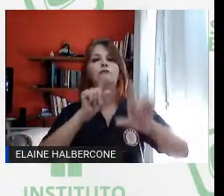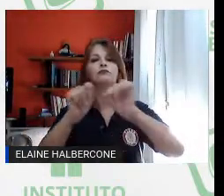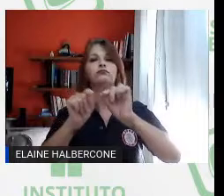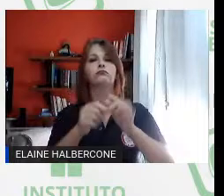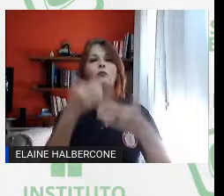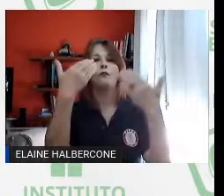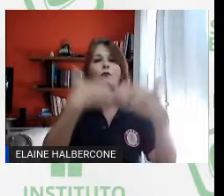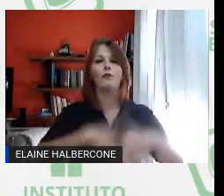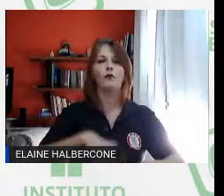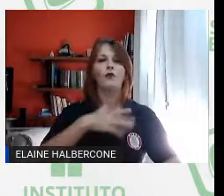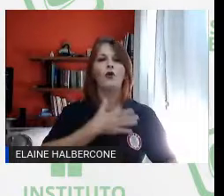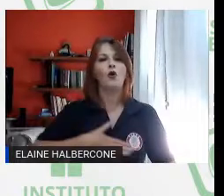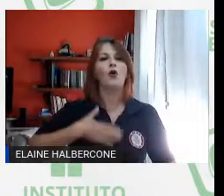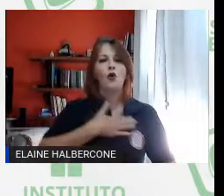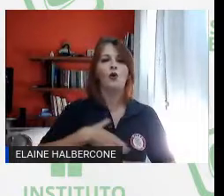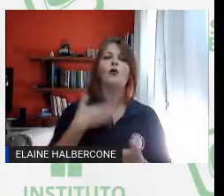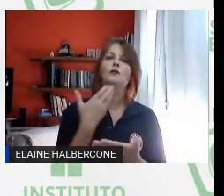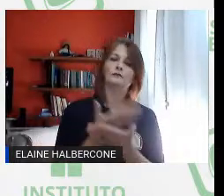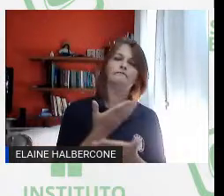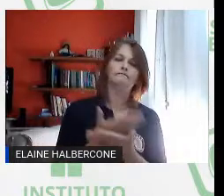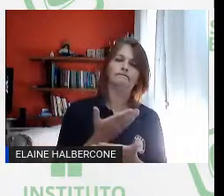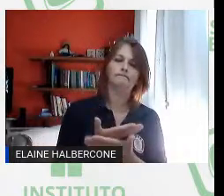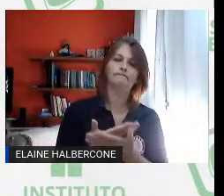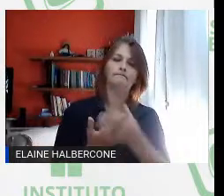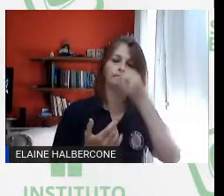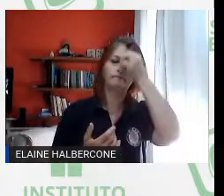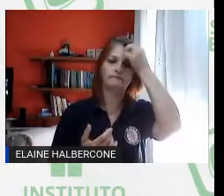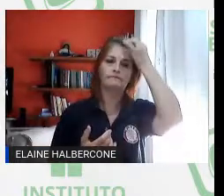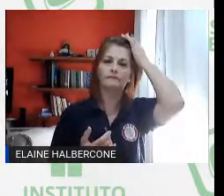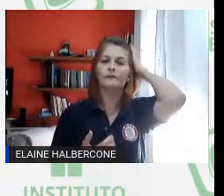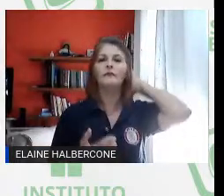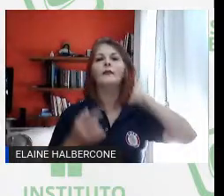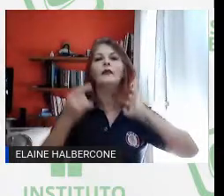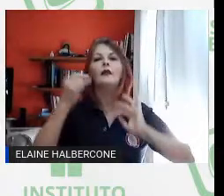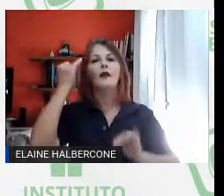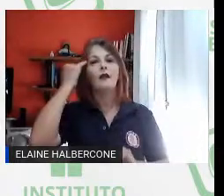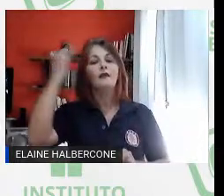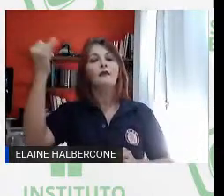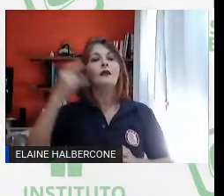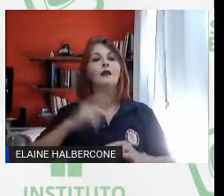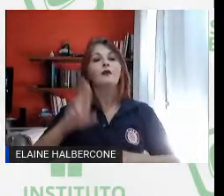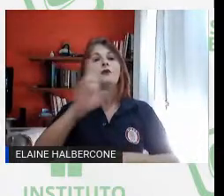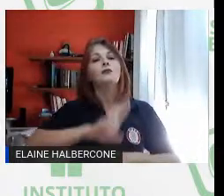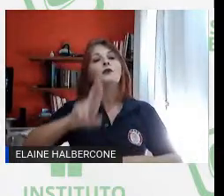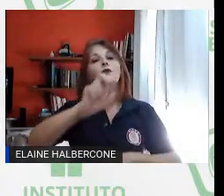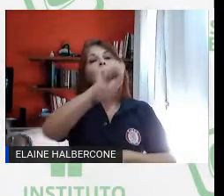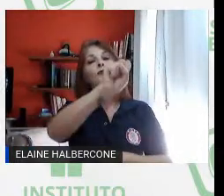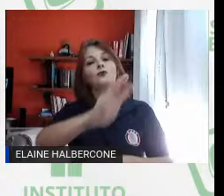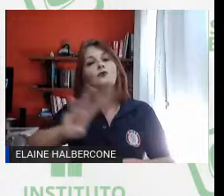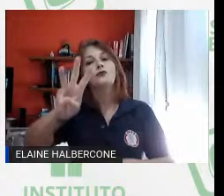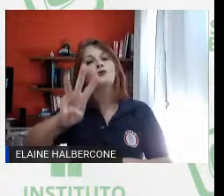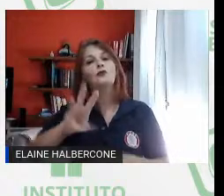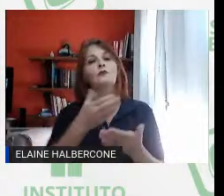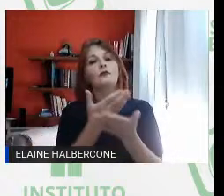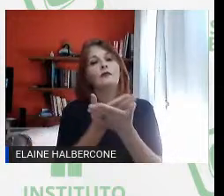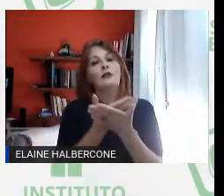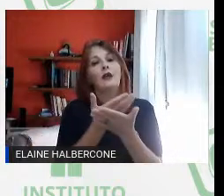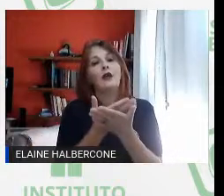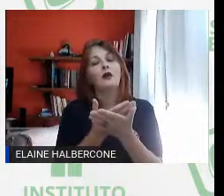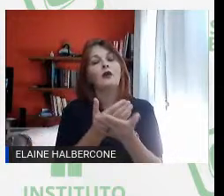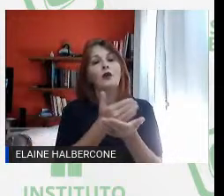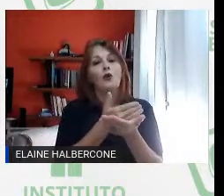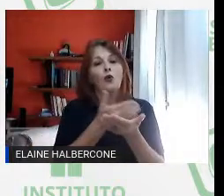são alunos que gostam realmente de estudar. A ideia da utilização de software nas aulas de função surgiu a partir da professora